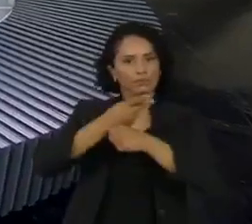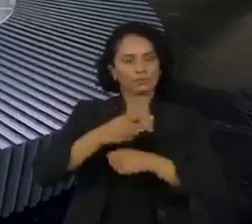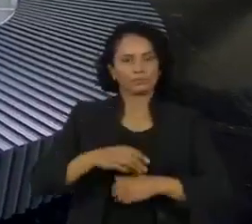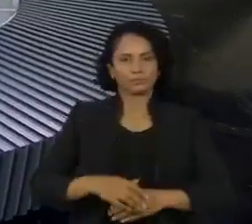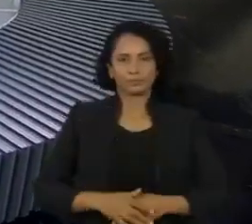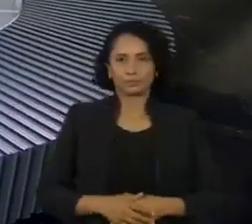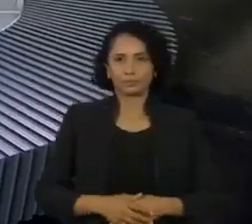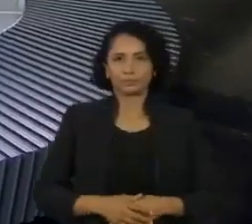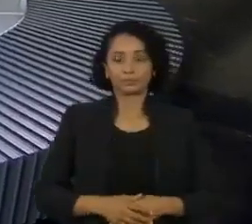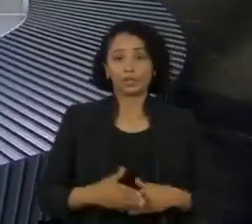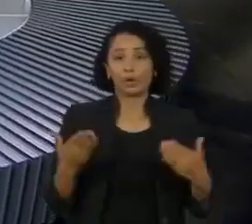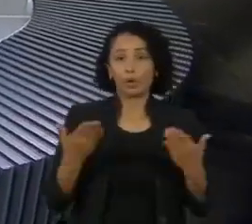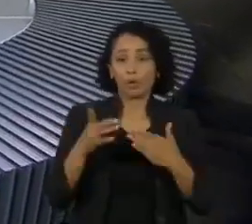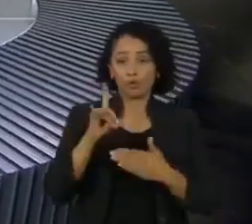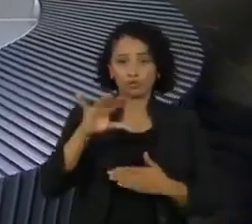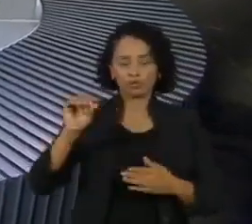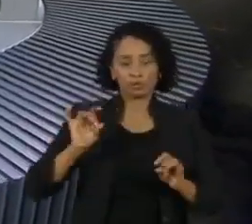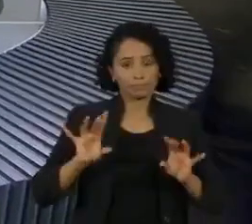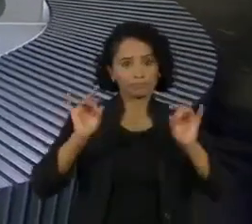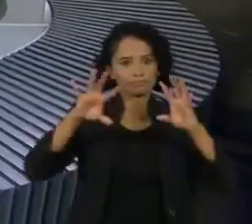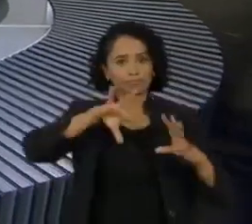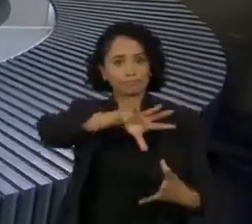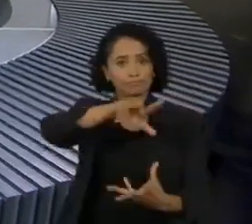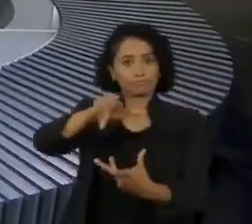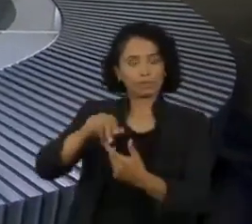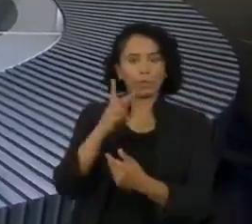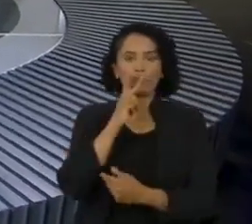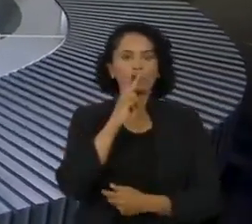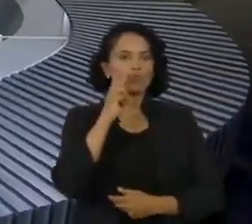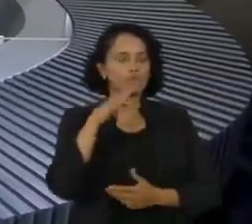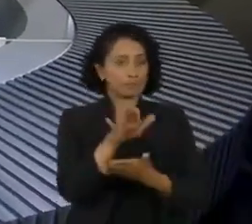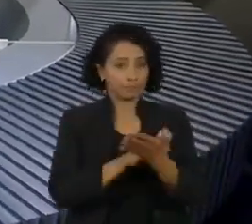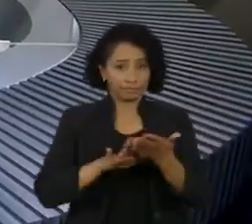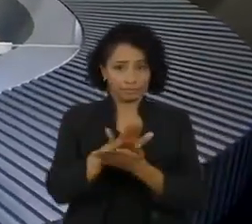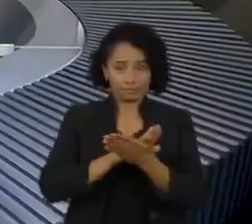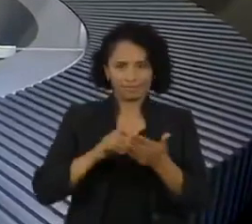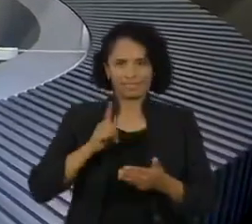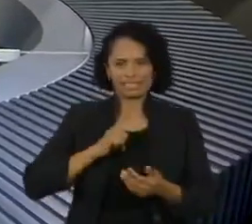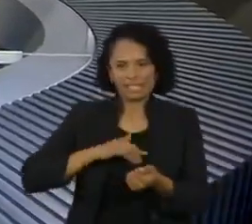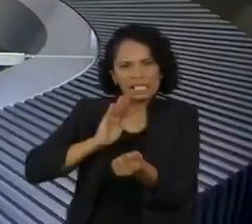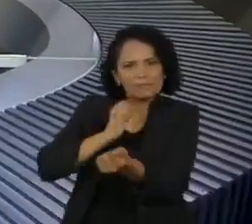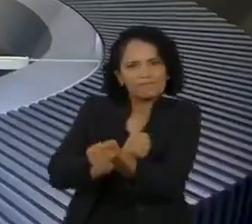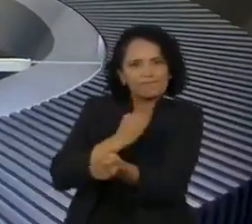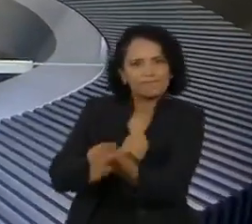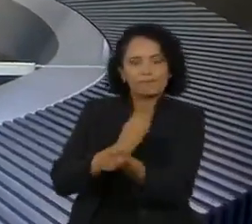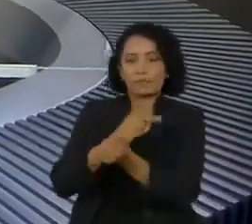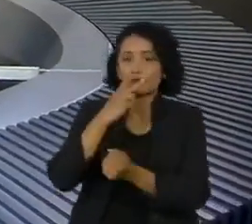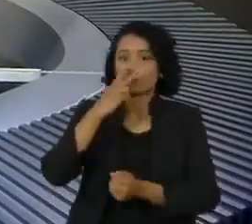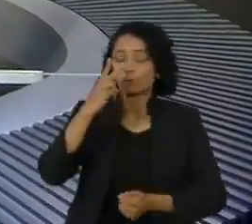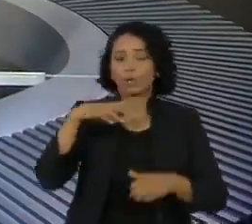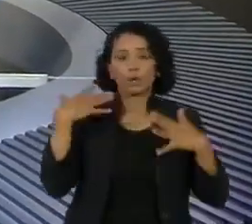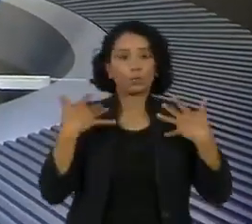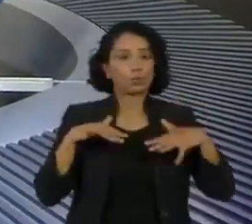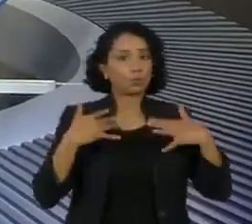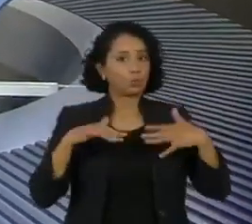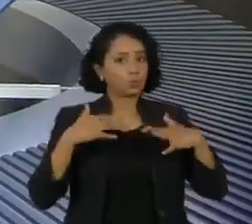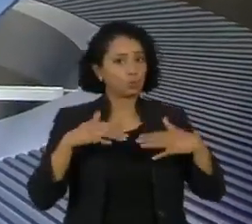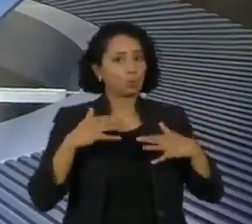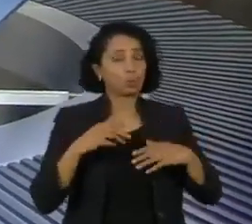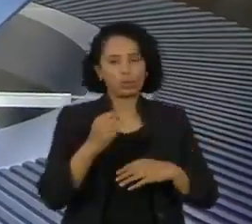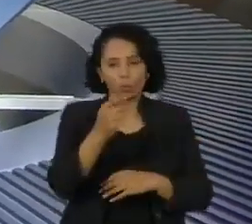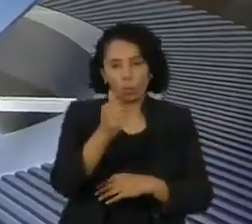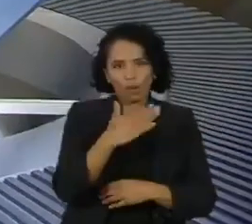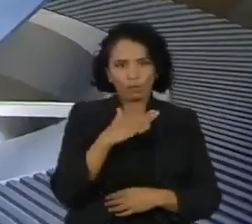Hoje é o Dia Mundial Sem Tabaco. O vício do cigarro cobra um preço alto em vidas. O Instituto Nacional do